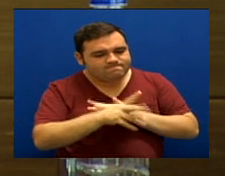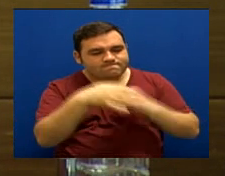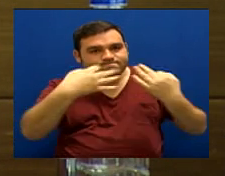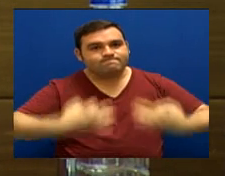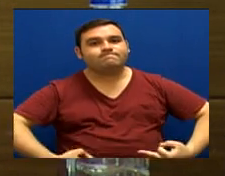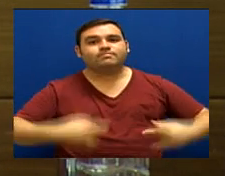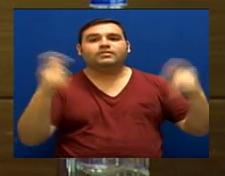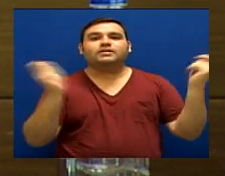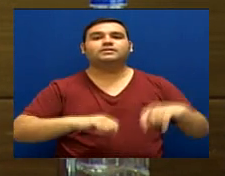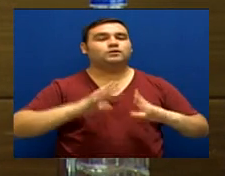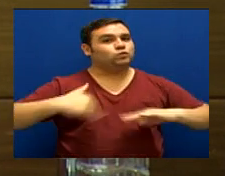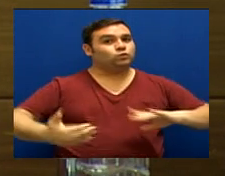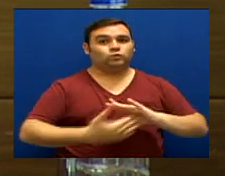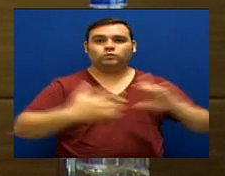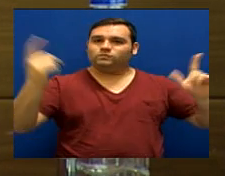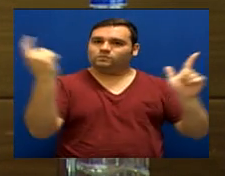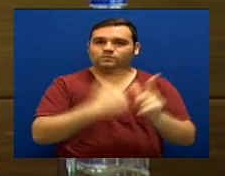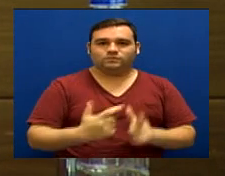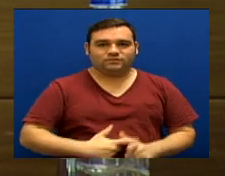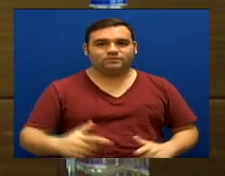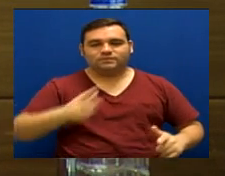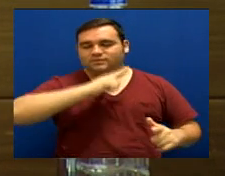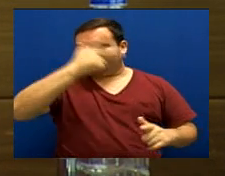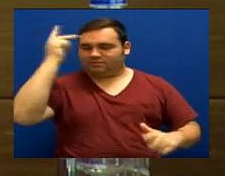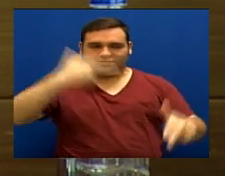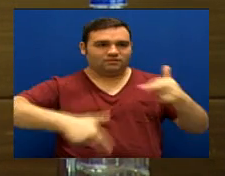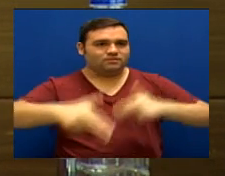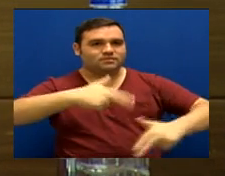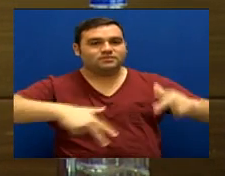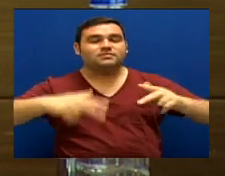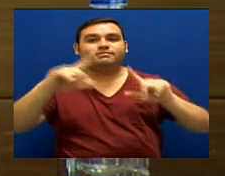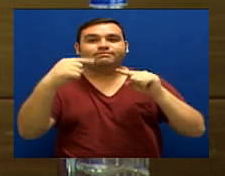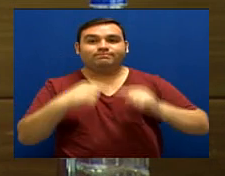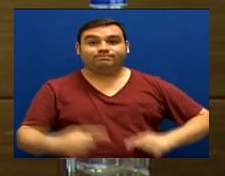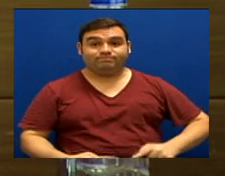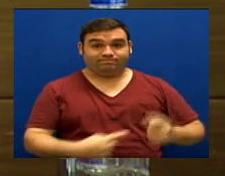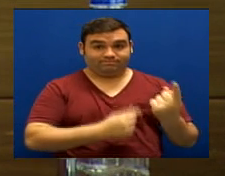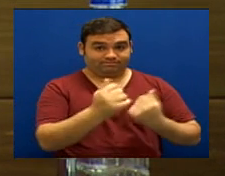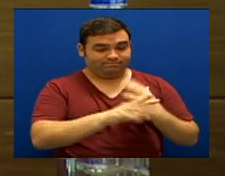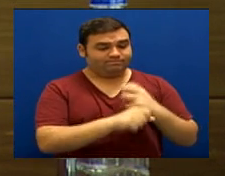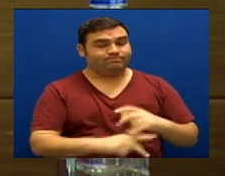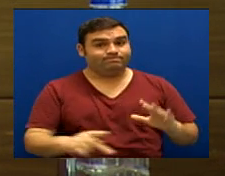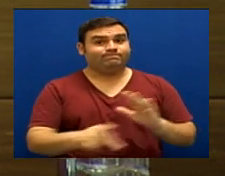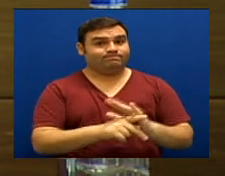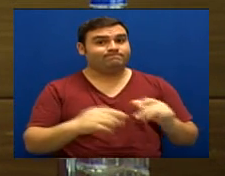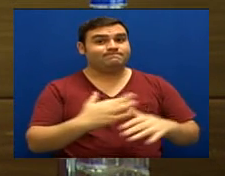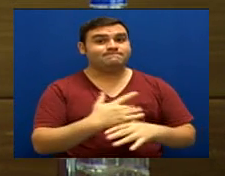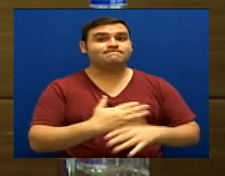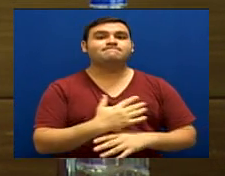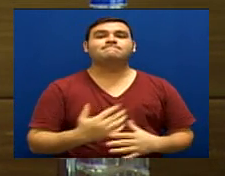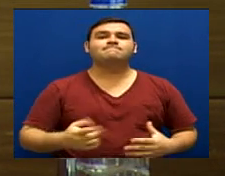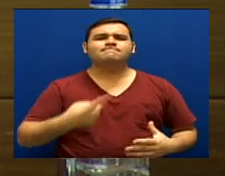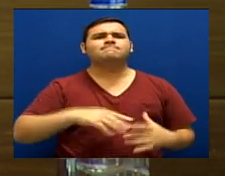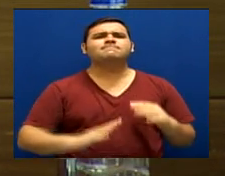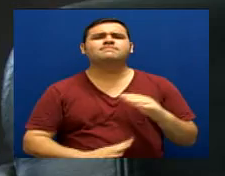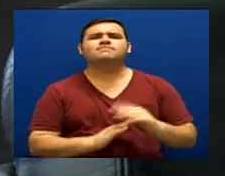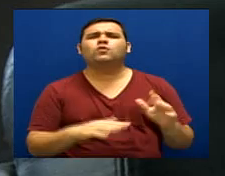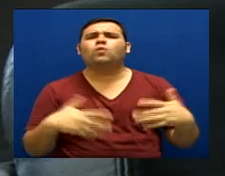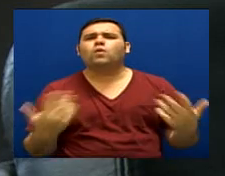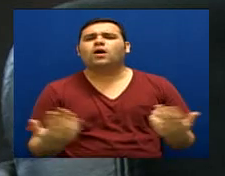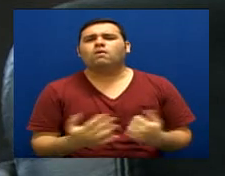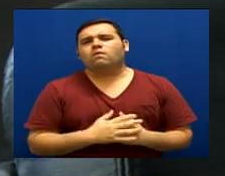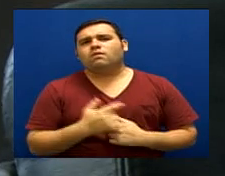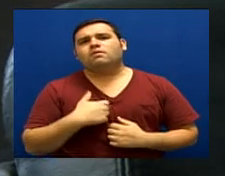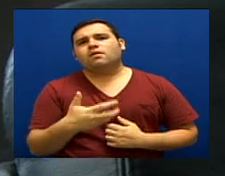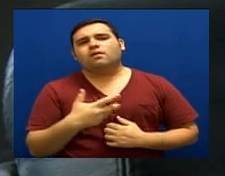essas despesas com pessoal dentro do próprio orçamento municipal nós chegamos a qual o limite é que tá